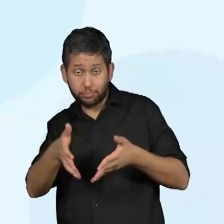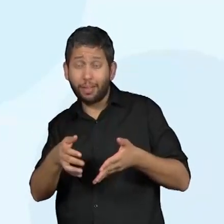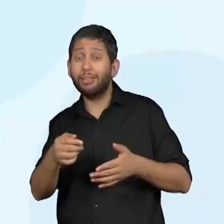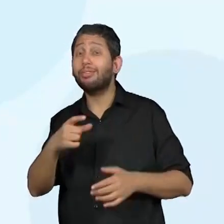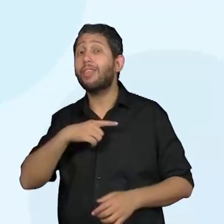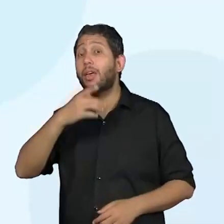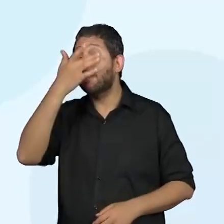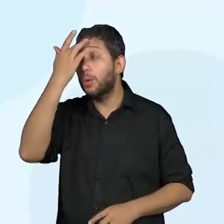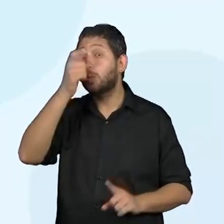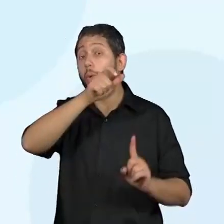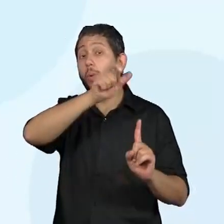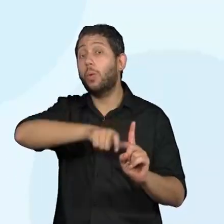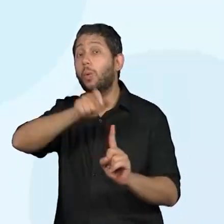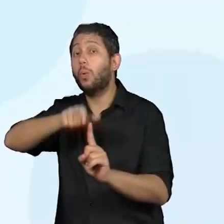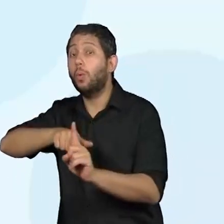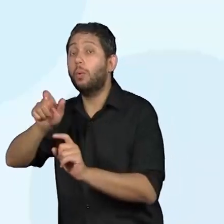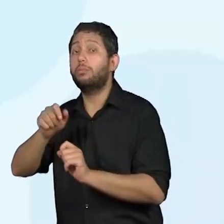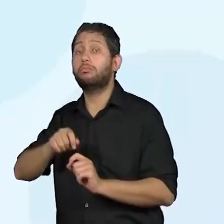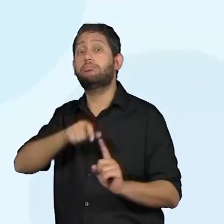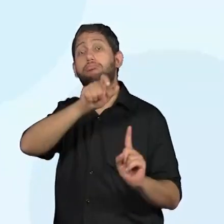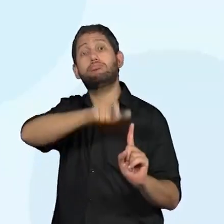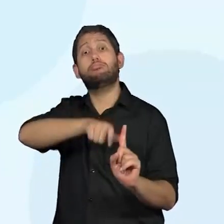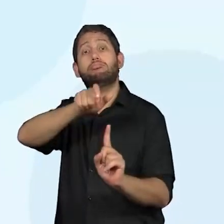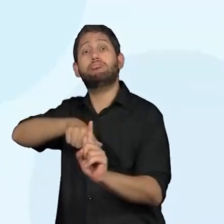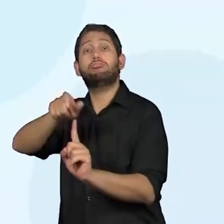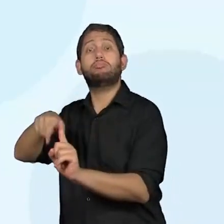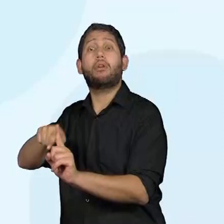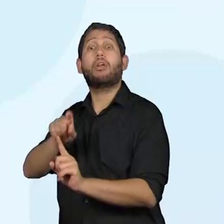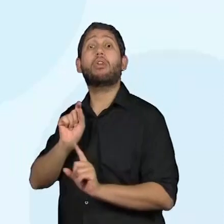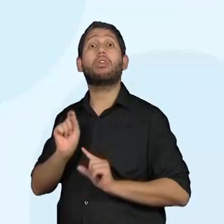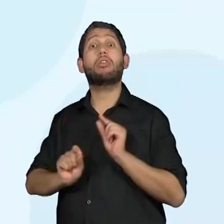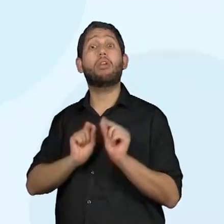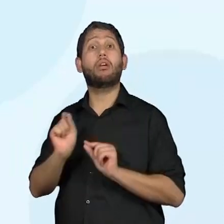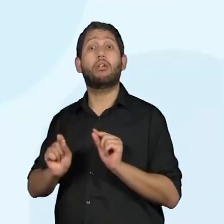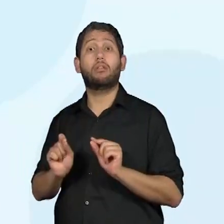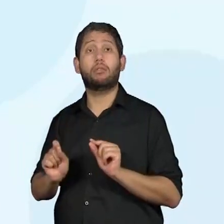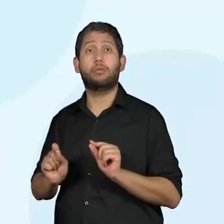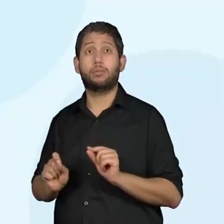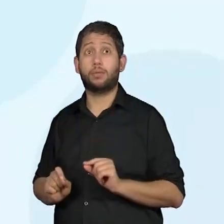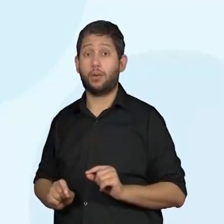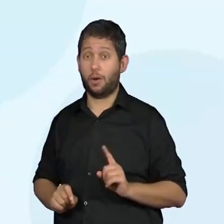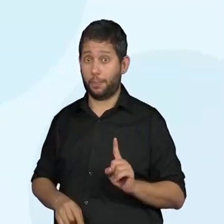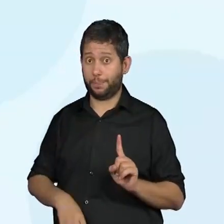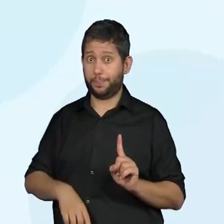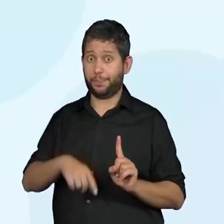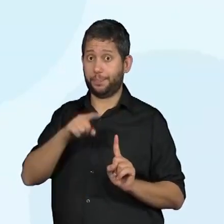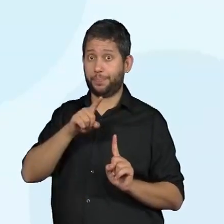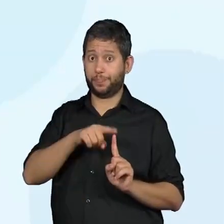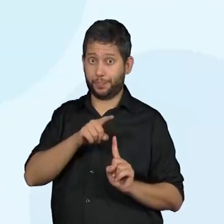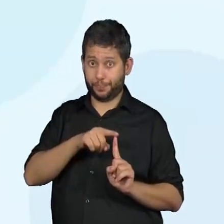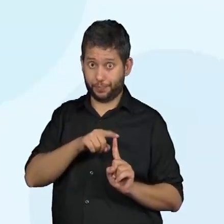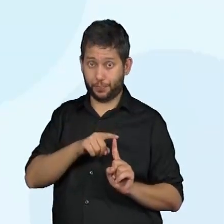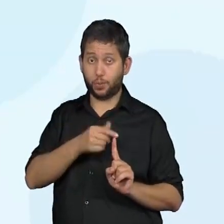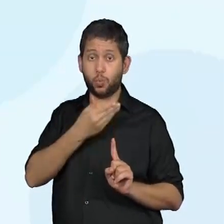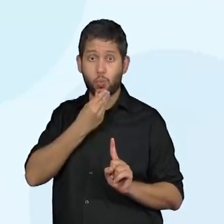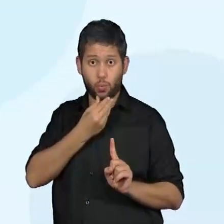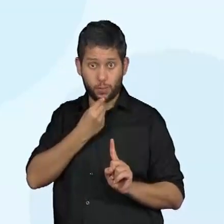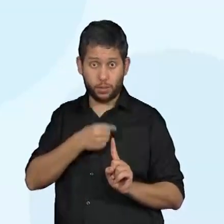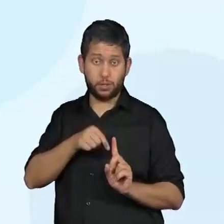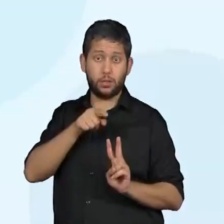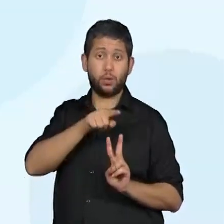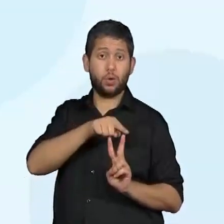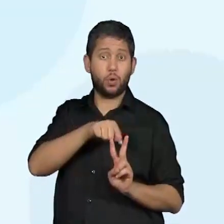são os personagens da fábula? Você lembra comigo? Vamos lá. Os 2 amigos